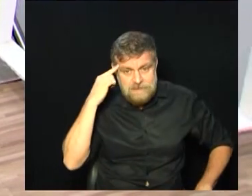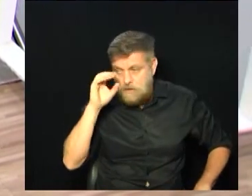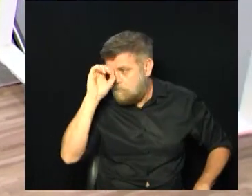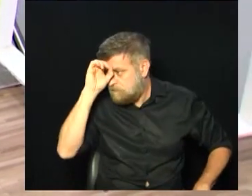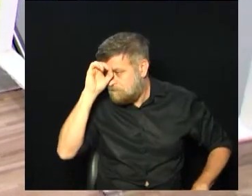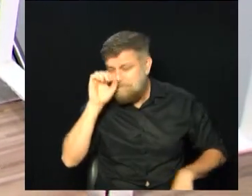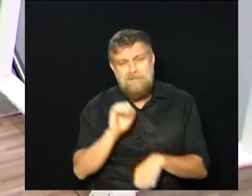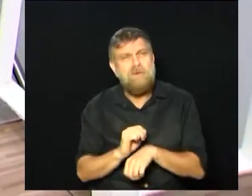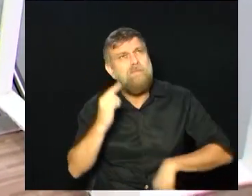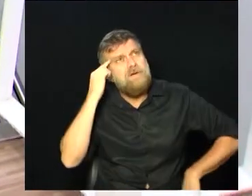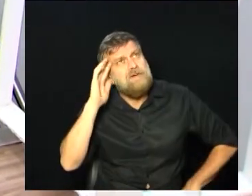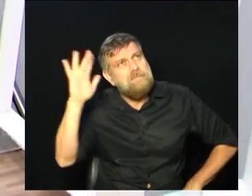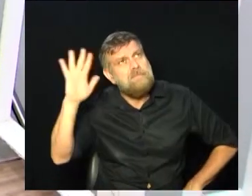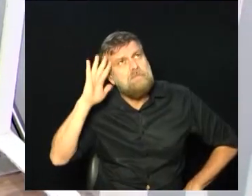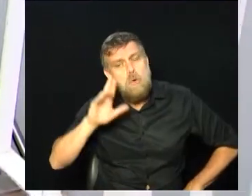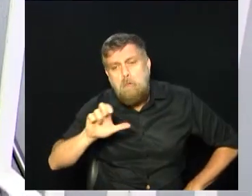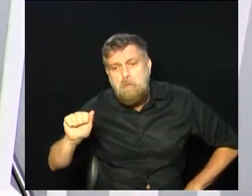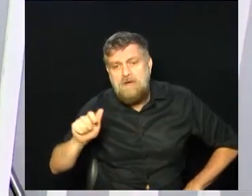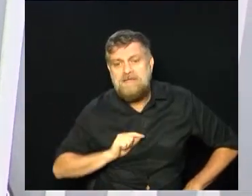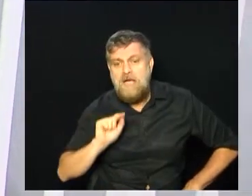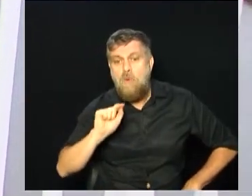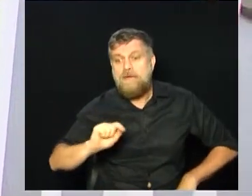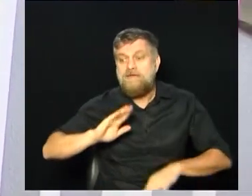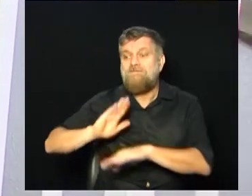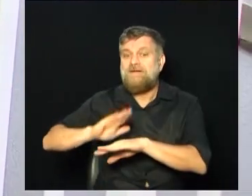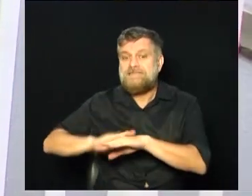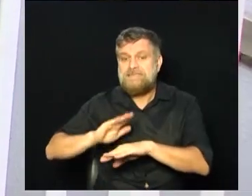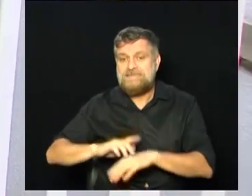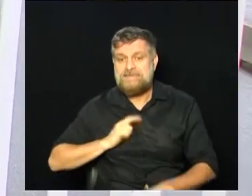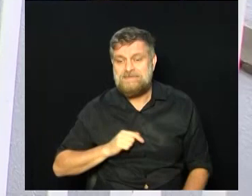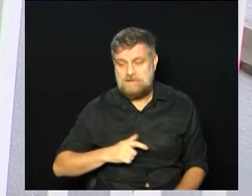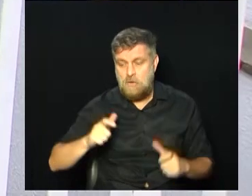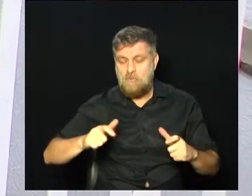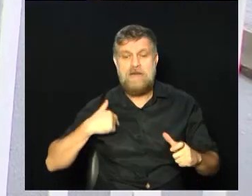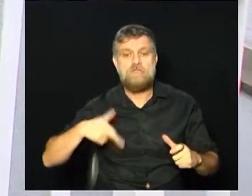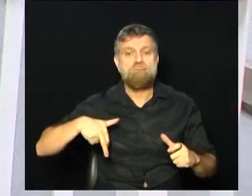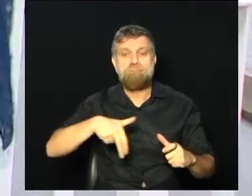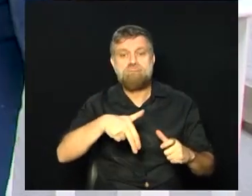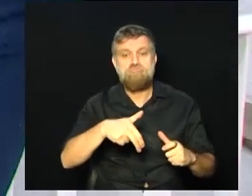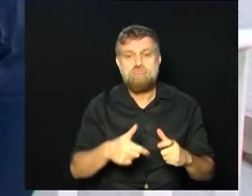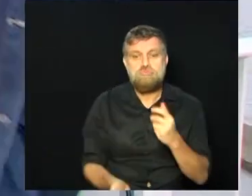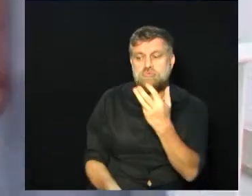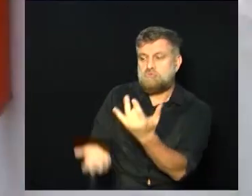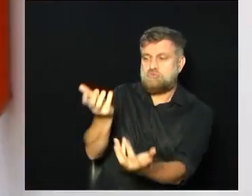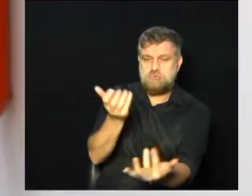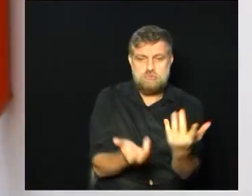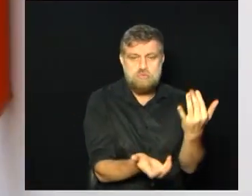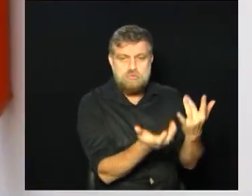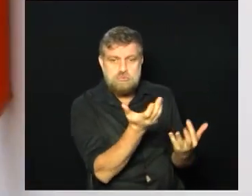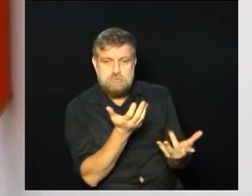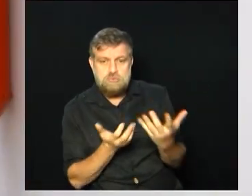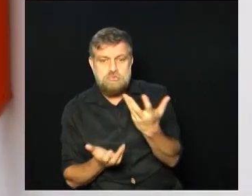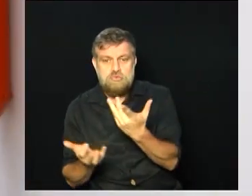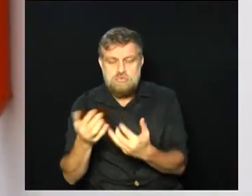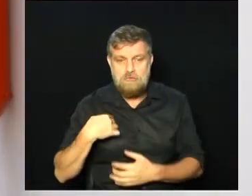nem parou para pensar. Uma delas é o que fazer se o ambiente em que a gente estiver simplesmente pegar fogo. É